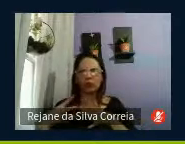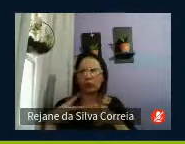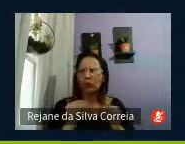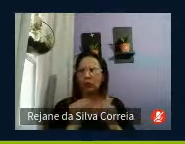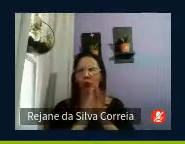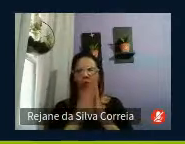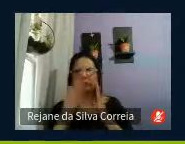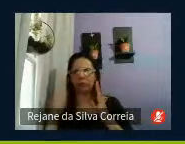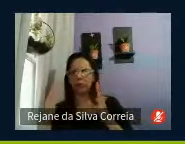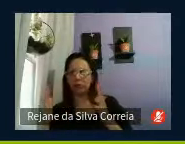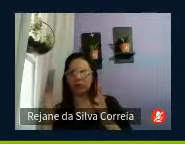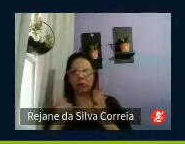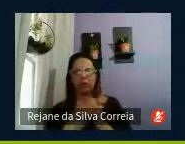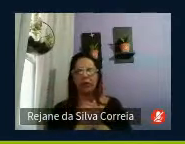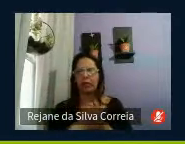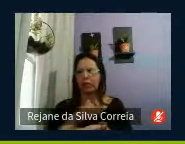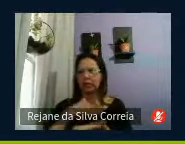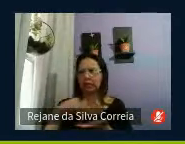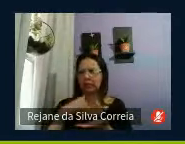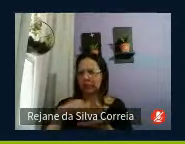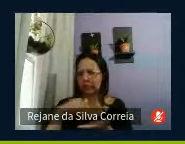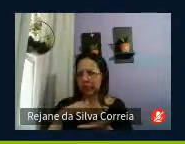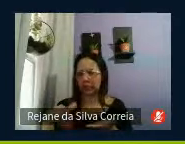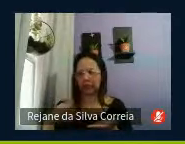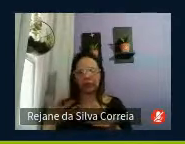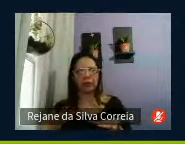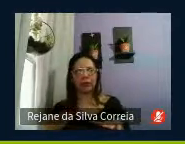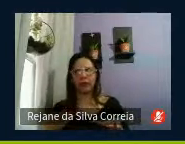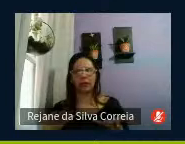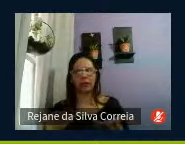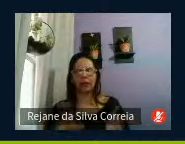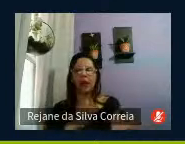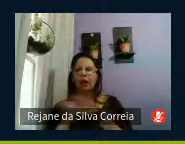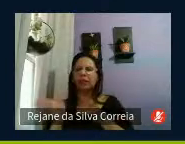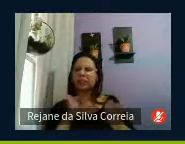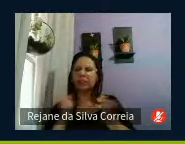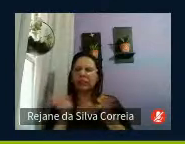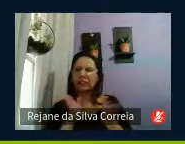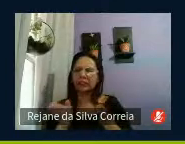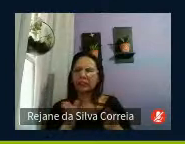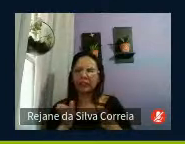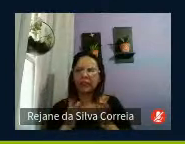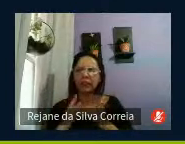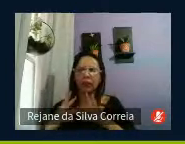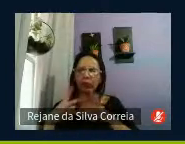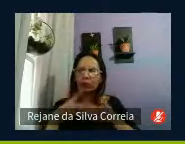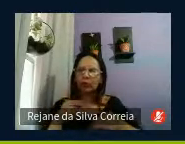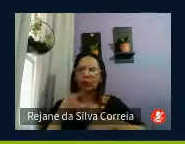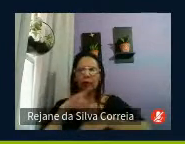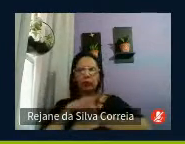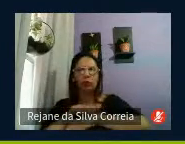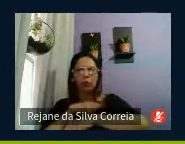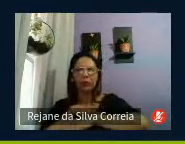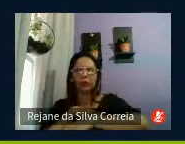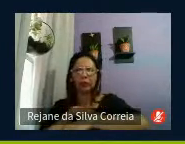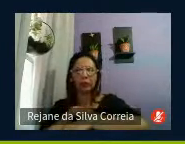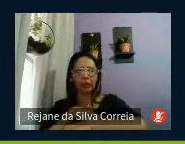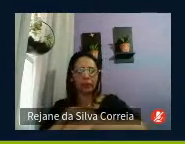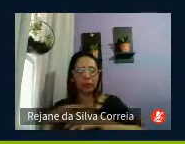biblioteca, no, na secretaria, no acesso aos banheiros. Ah, por